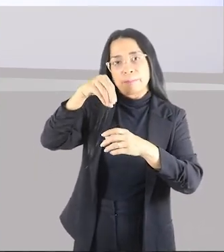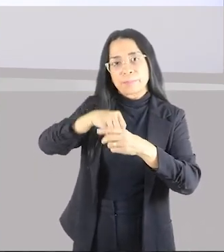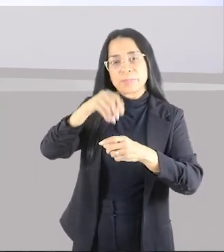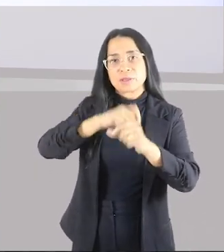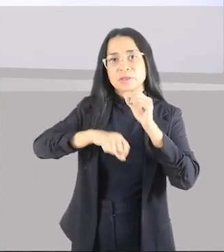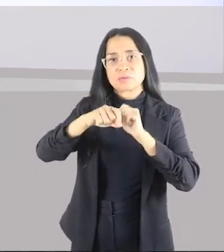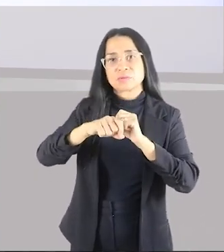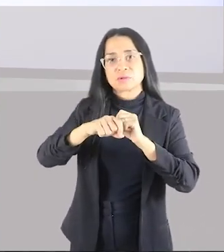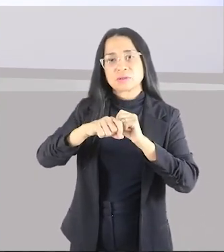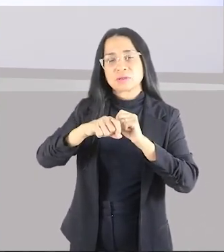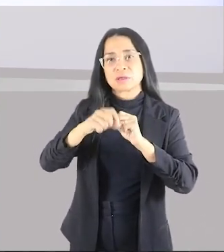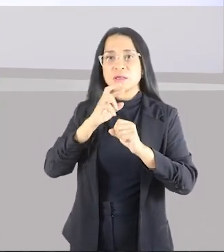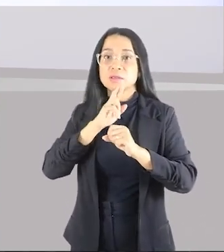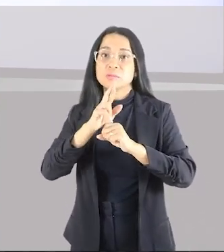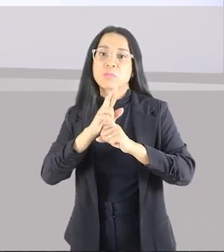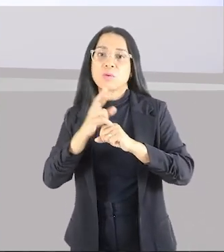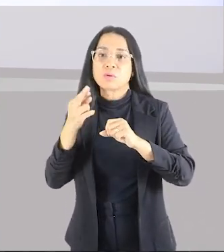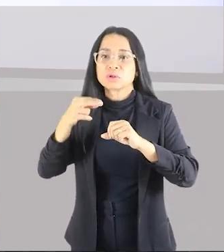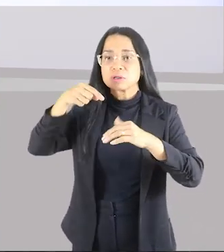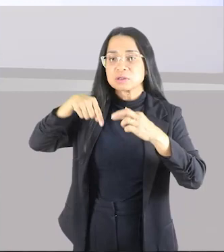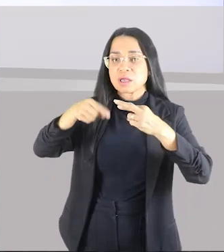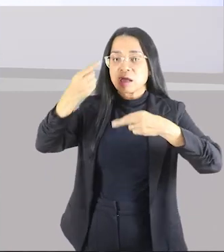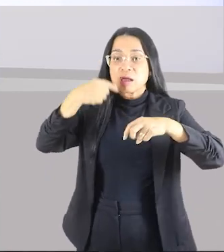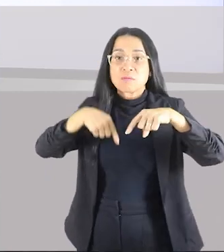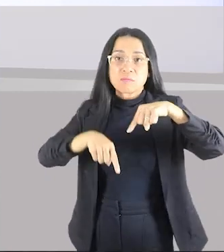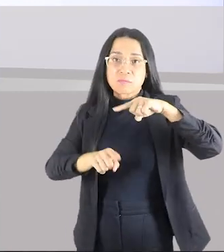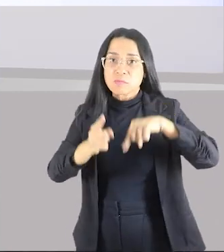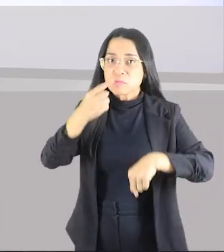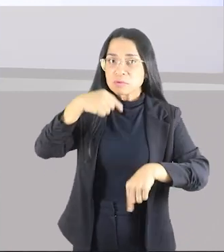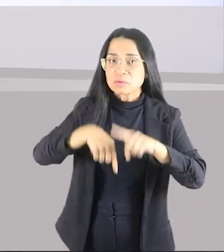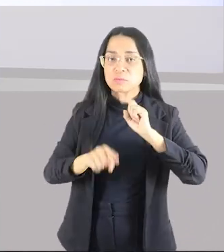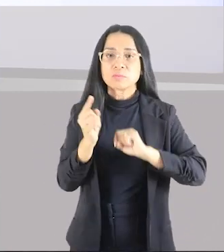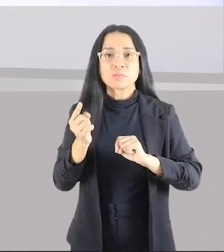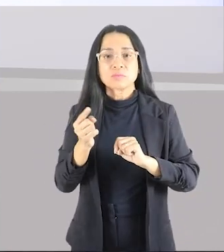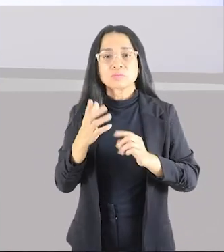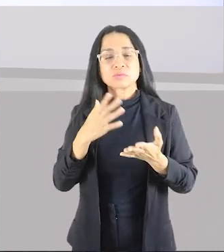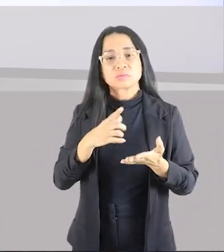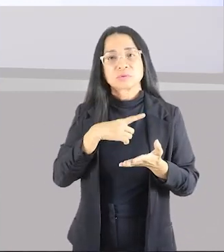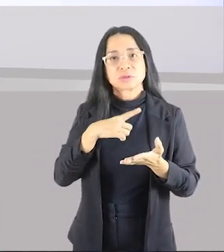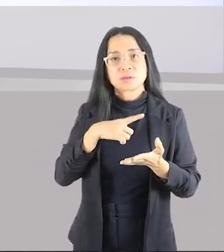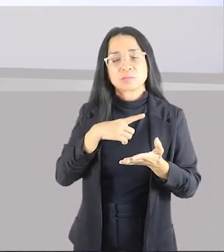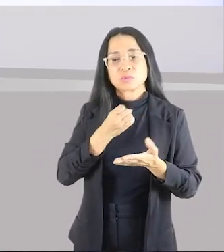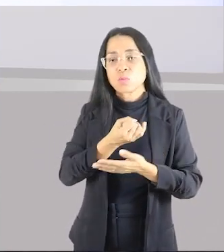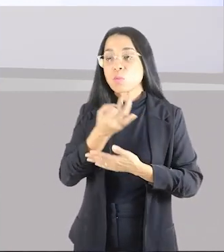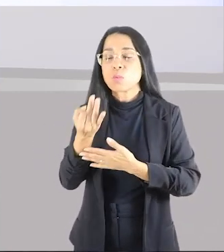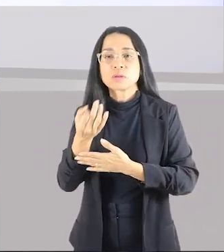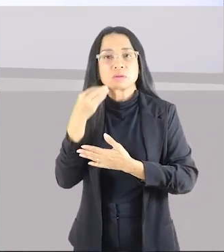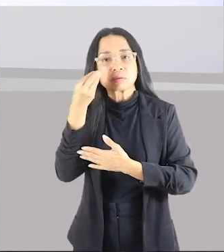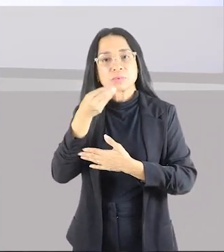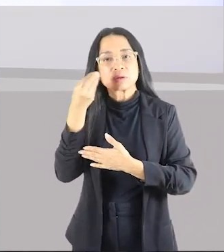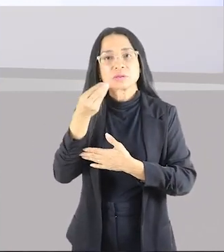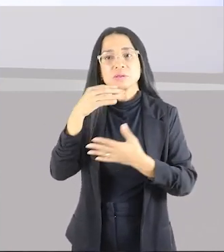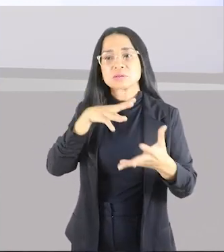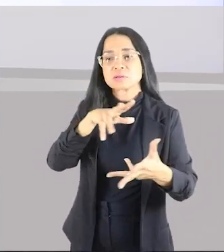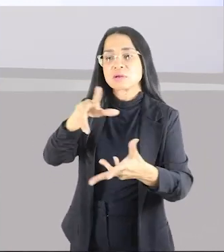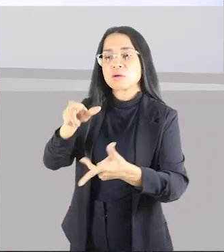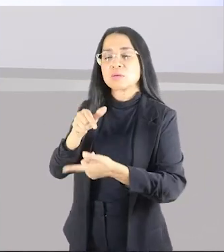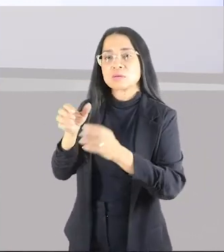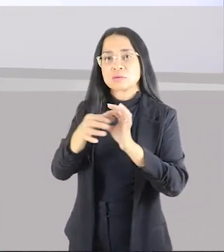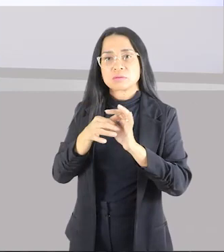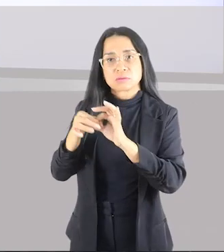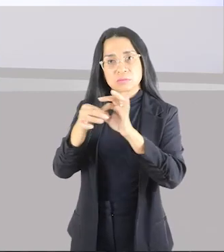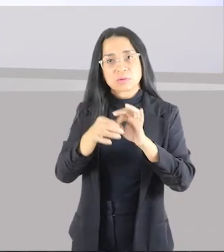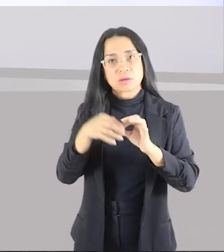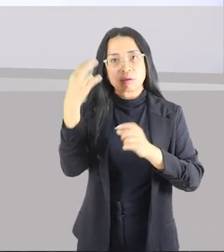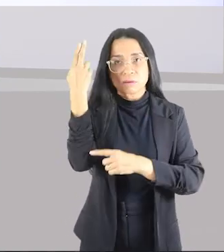pela quantidade de experiências que nós temos e pela quantidade de fluxos e refluxos que a globalização traz, é